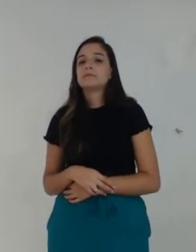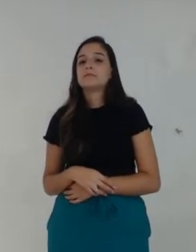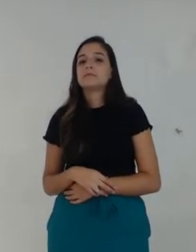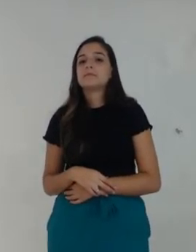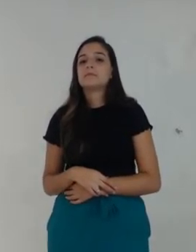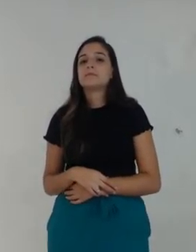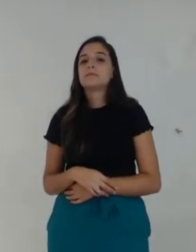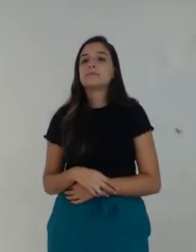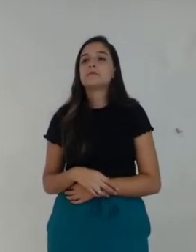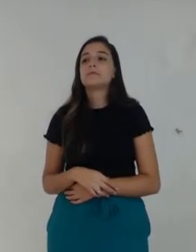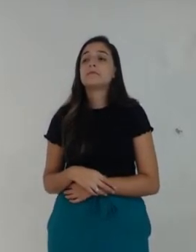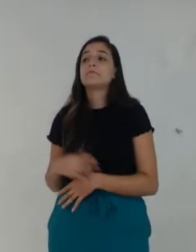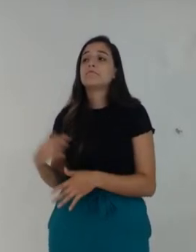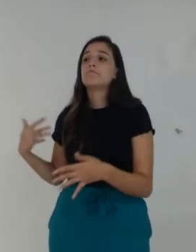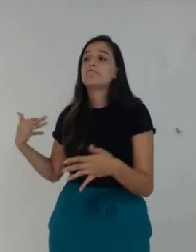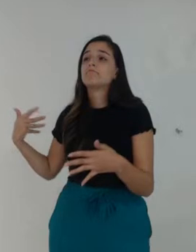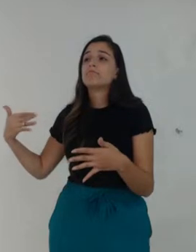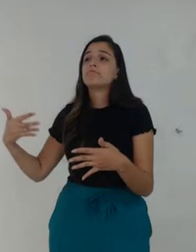foram feitos verbetes